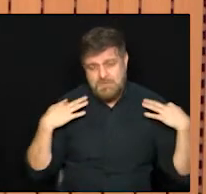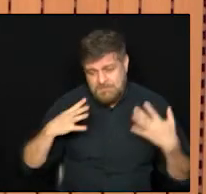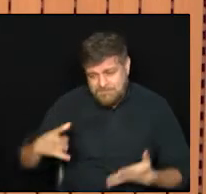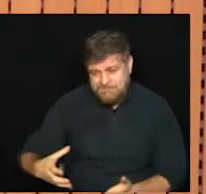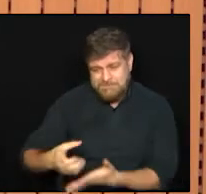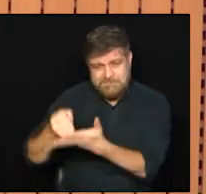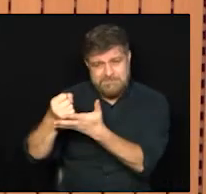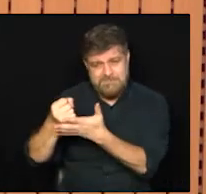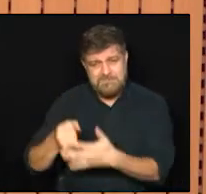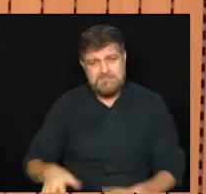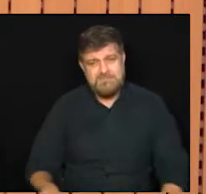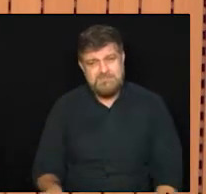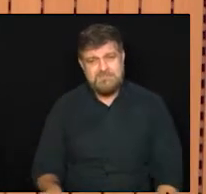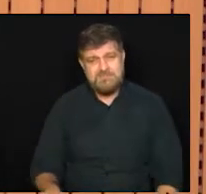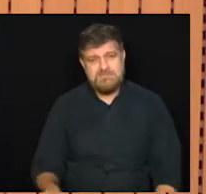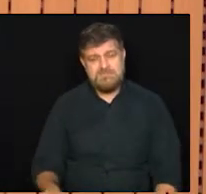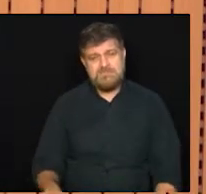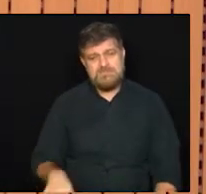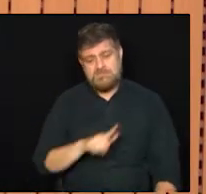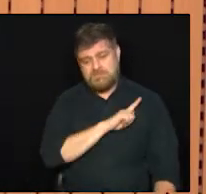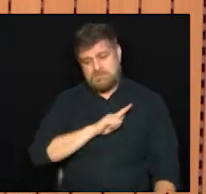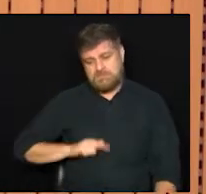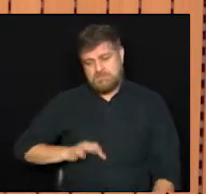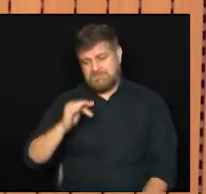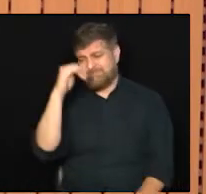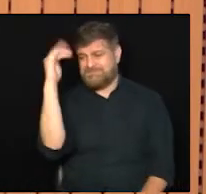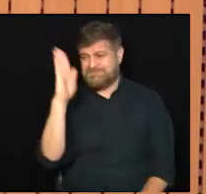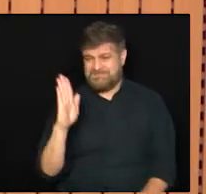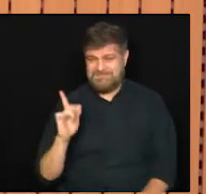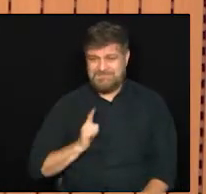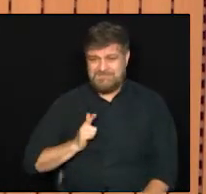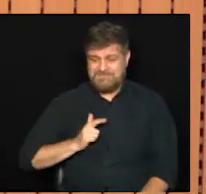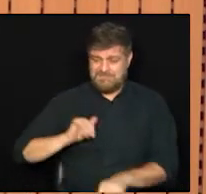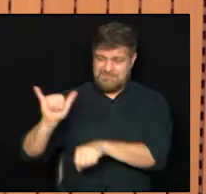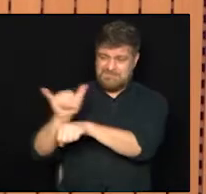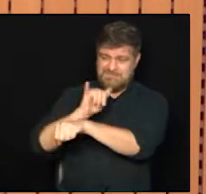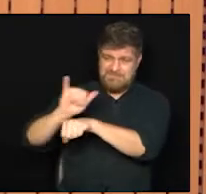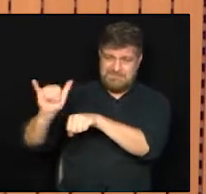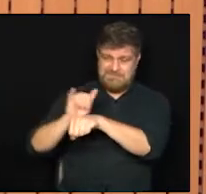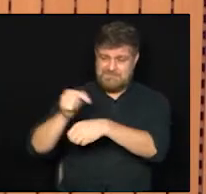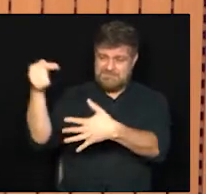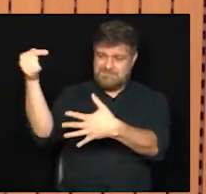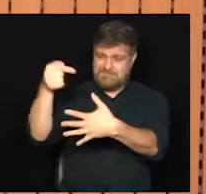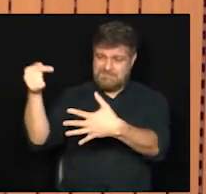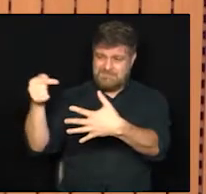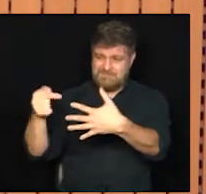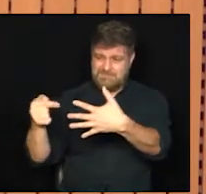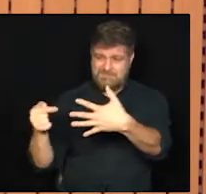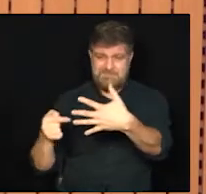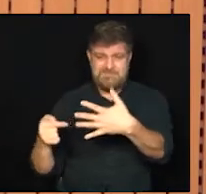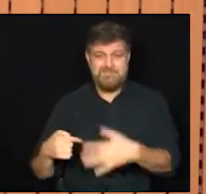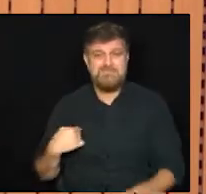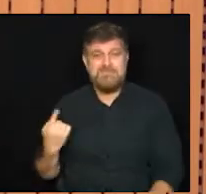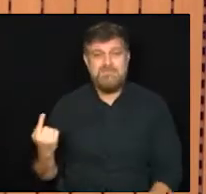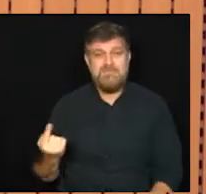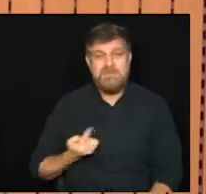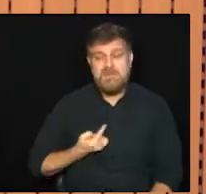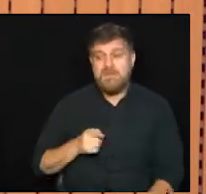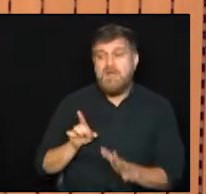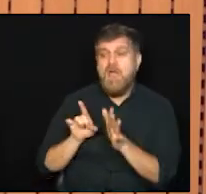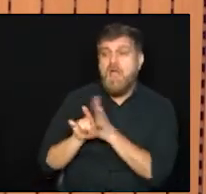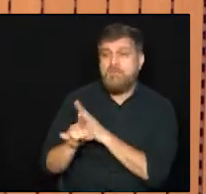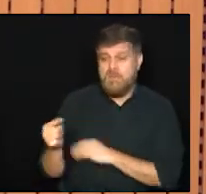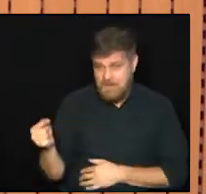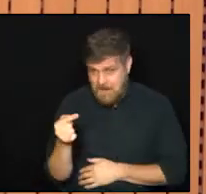impacto. O governo federal adotou algumas medidas, né? Agora, em que medida, né, essas